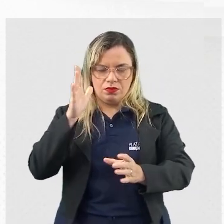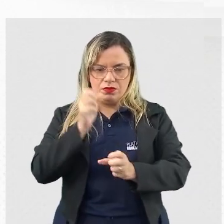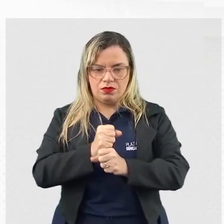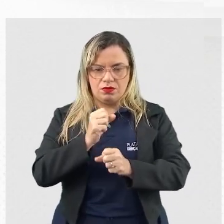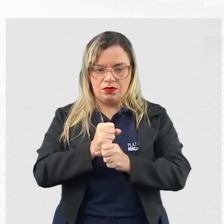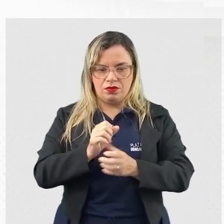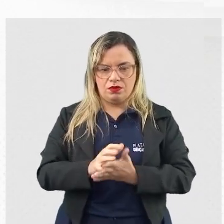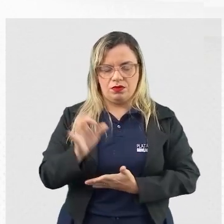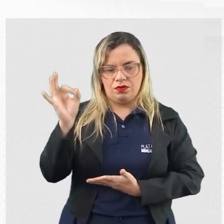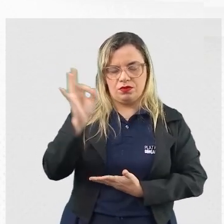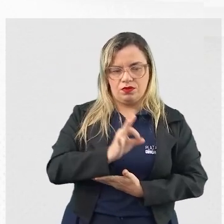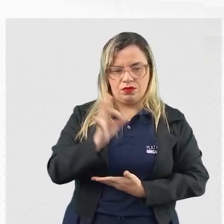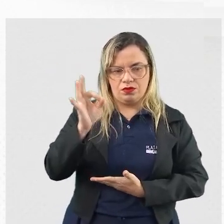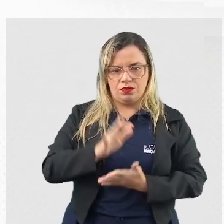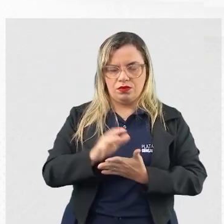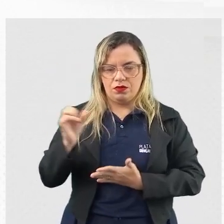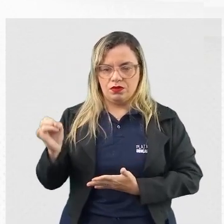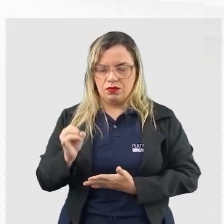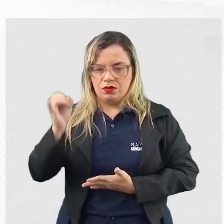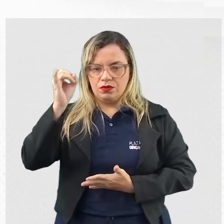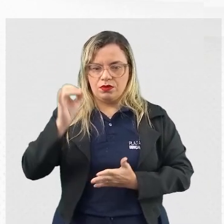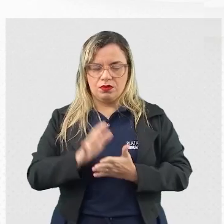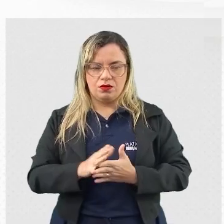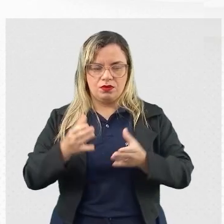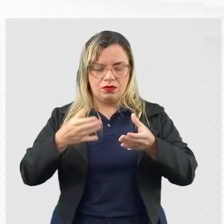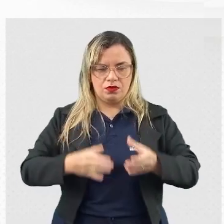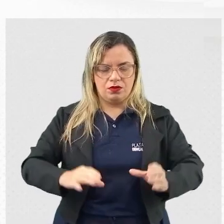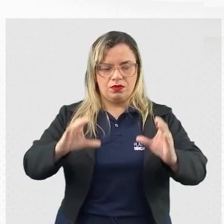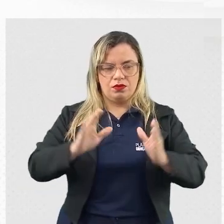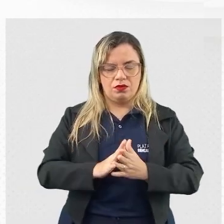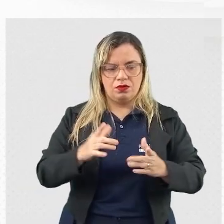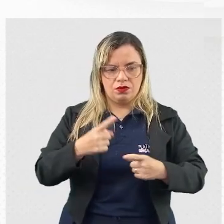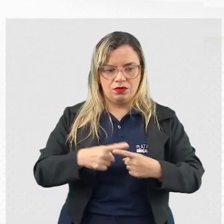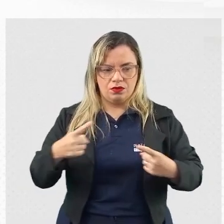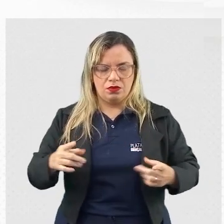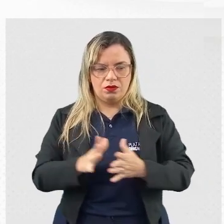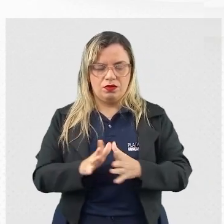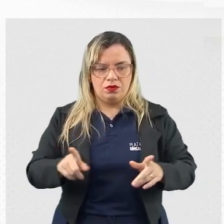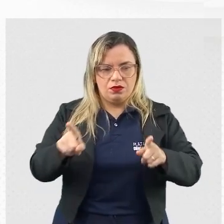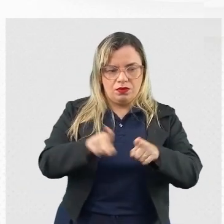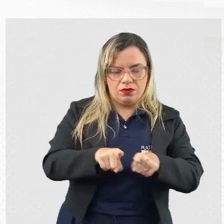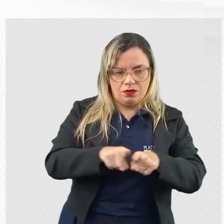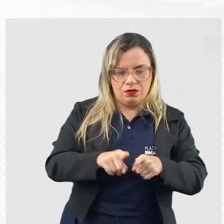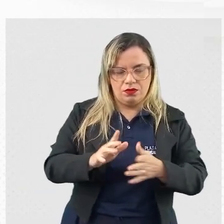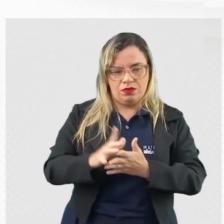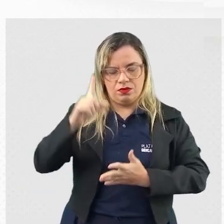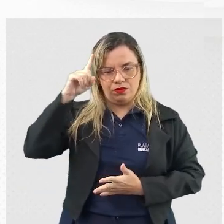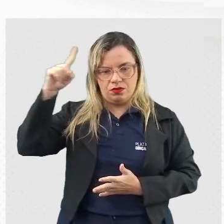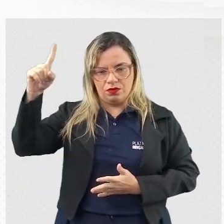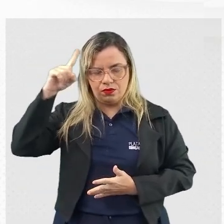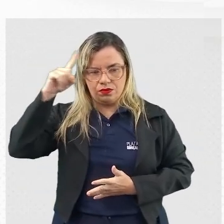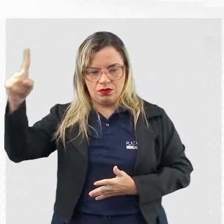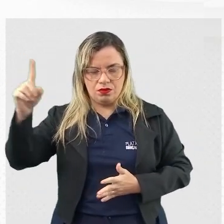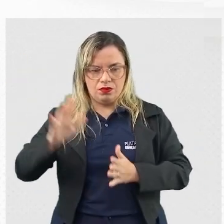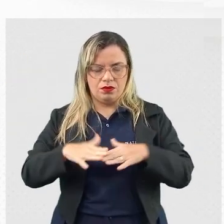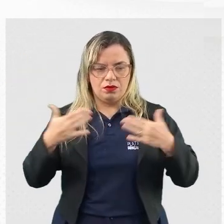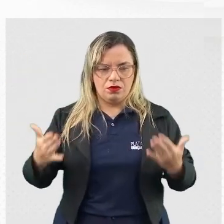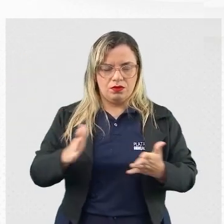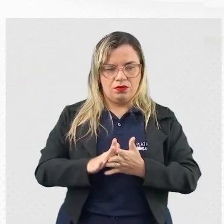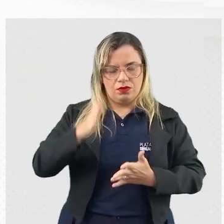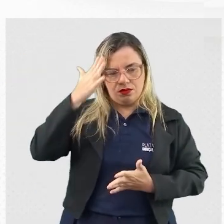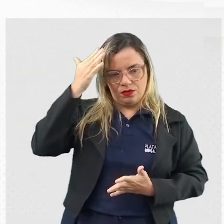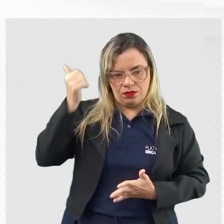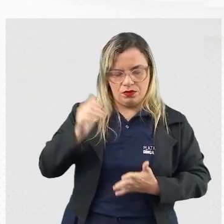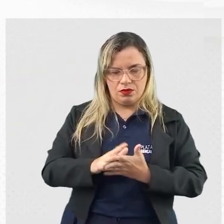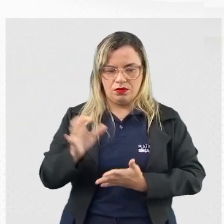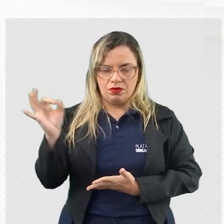porcentagem, tá? Que é importante, aparece nos concursos, mas também, turma, é importante para o nosso dia a dia, né? A gente tem que saber calcular